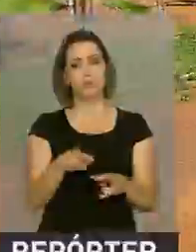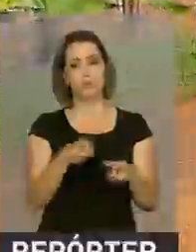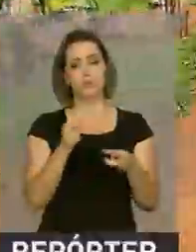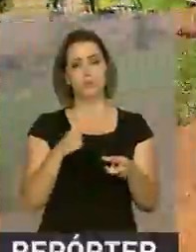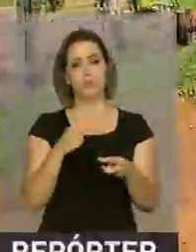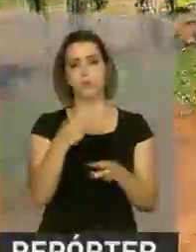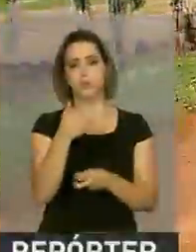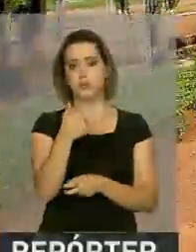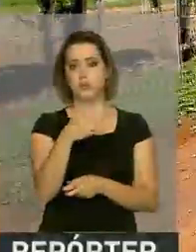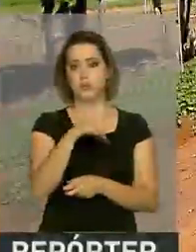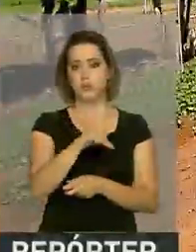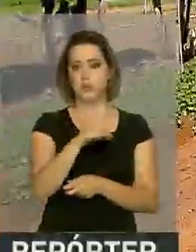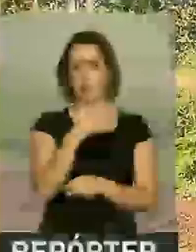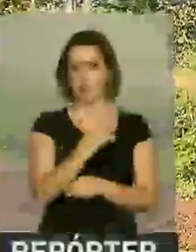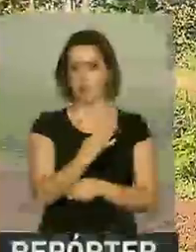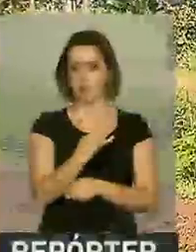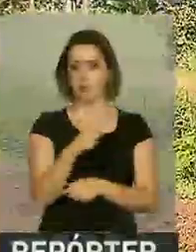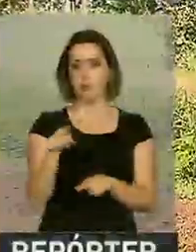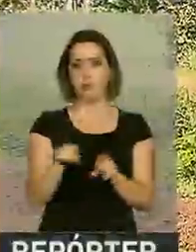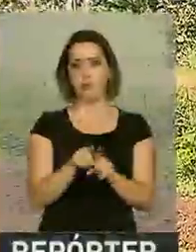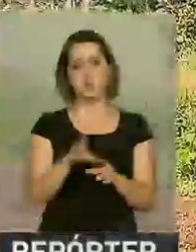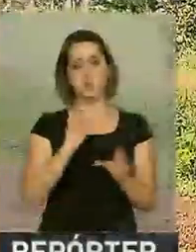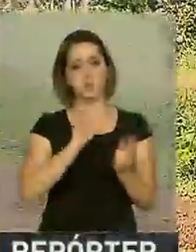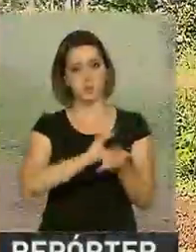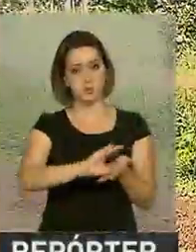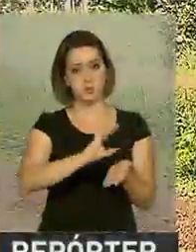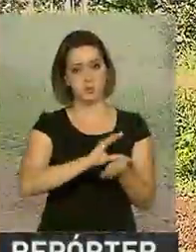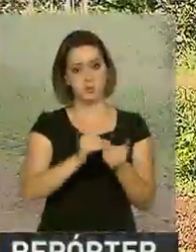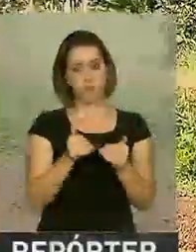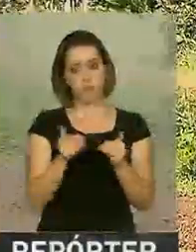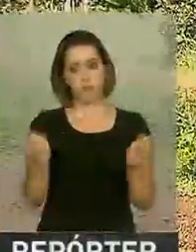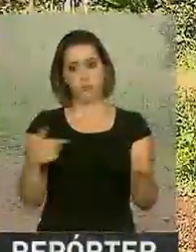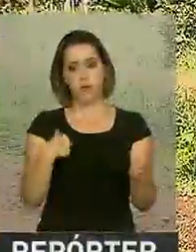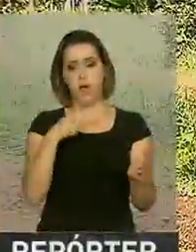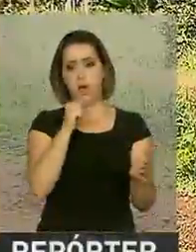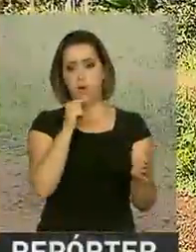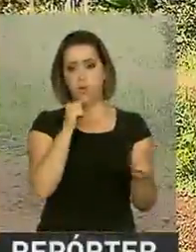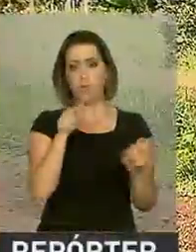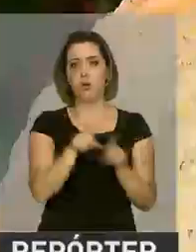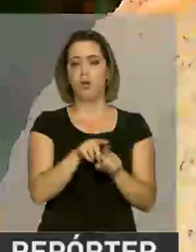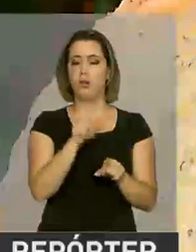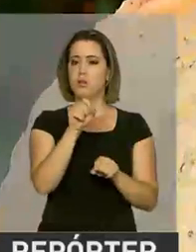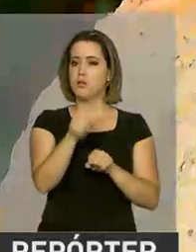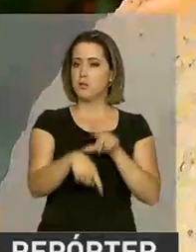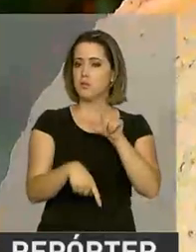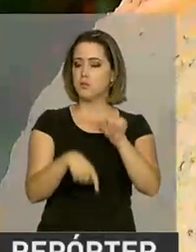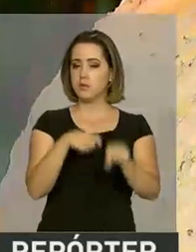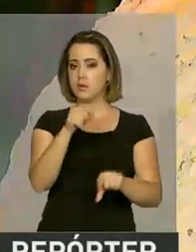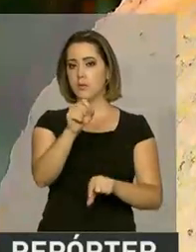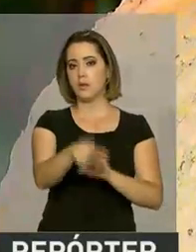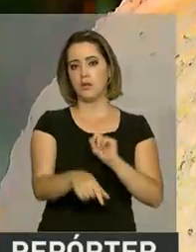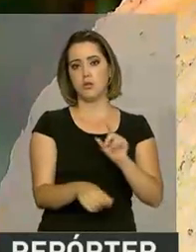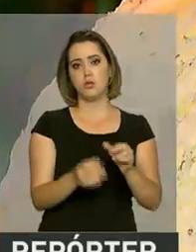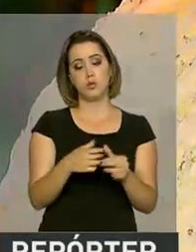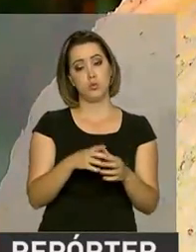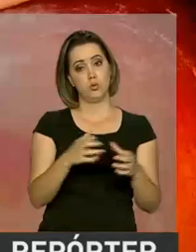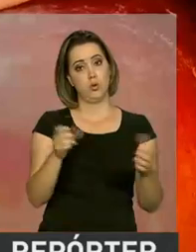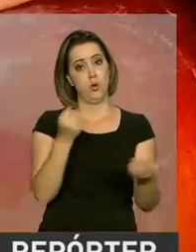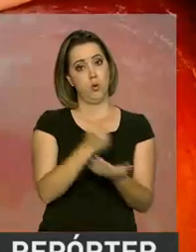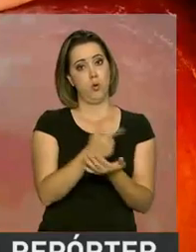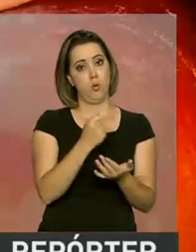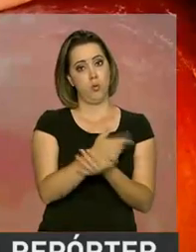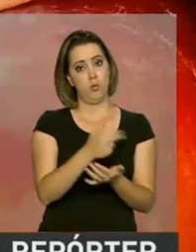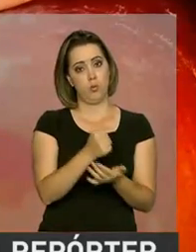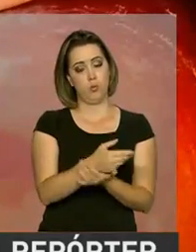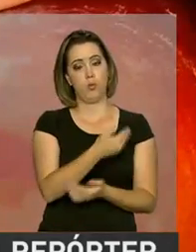194 iniciativas que incluem a ampliação do acesso à água e à sementes o aumento das compras governamentais